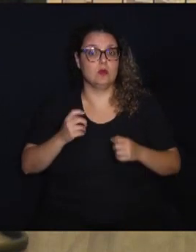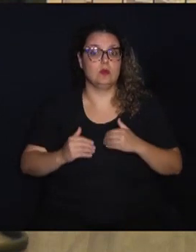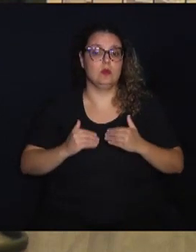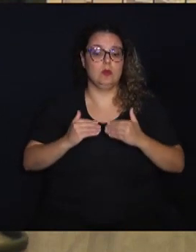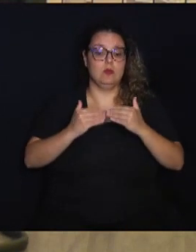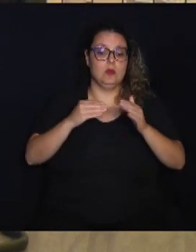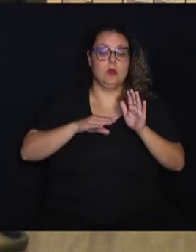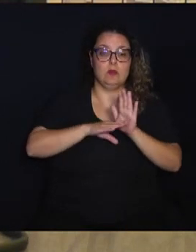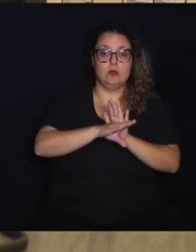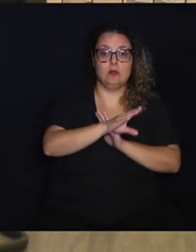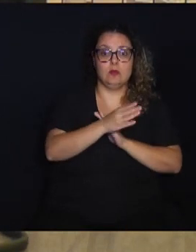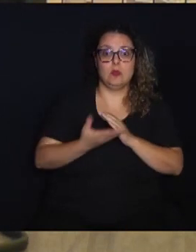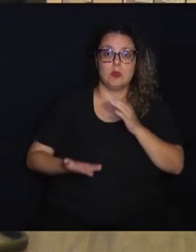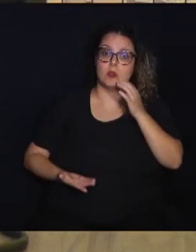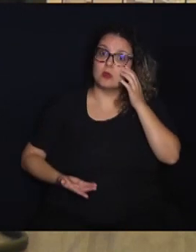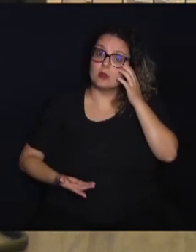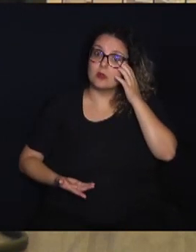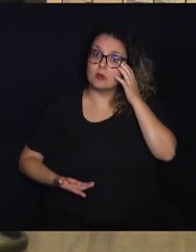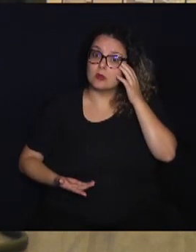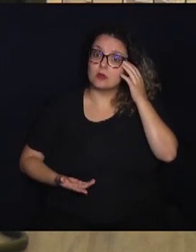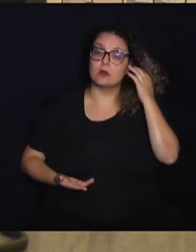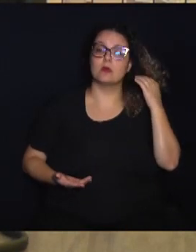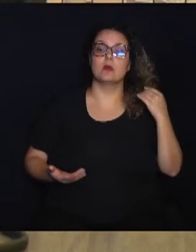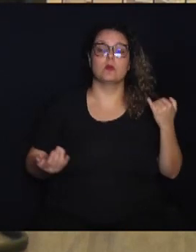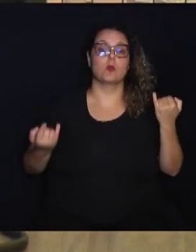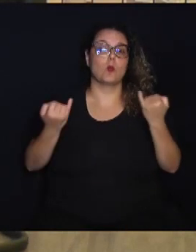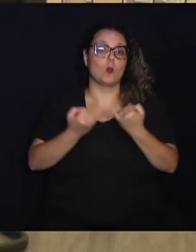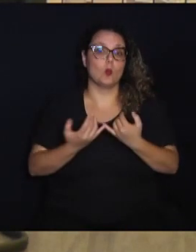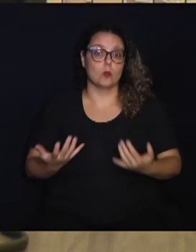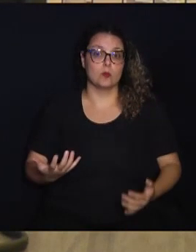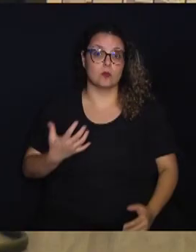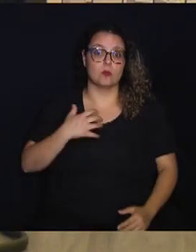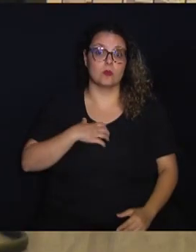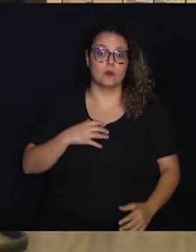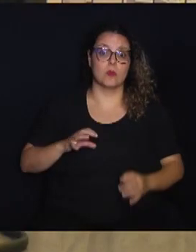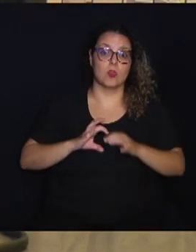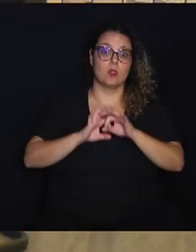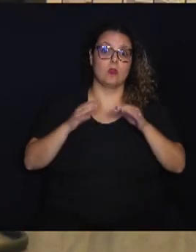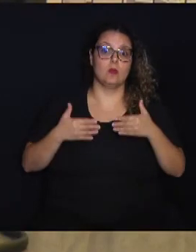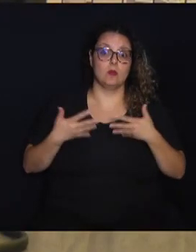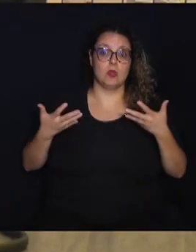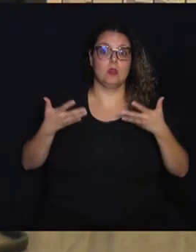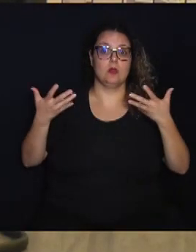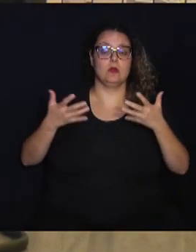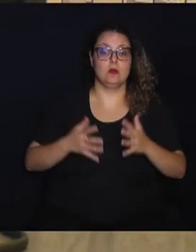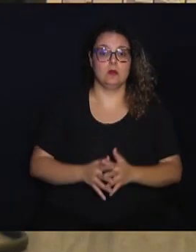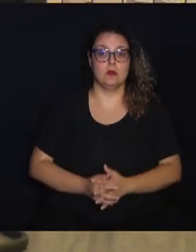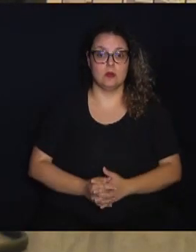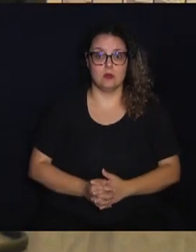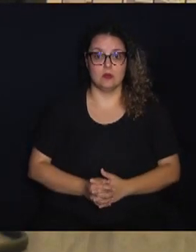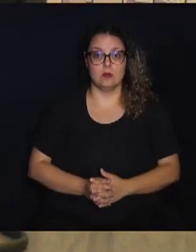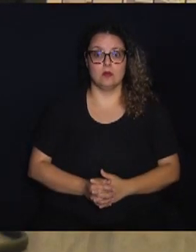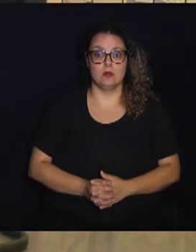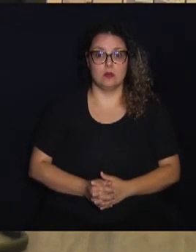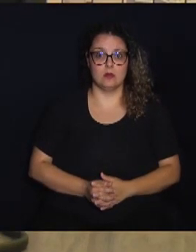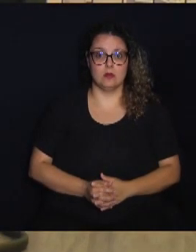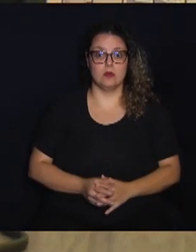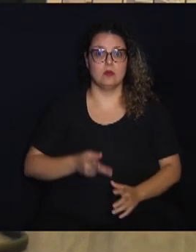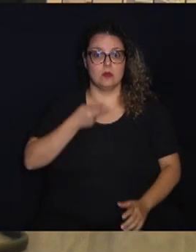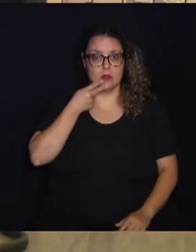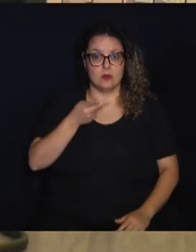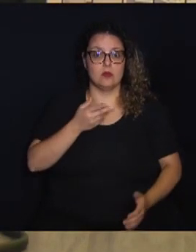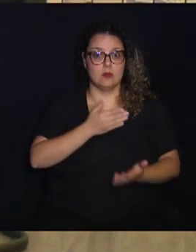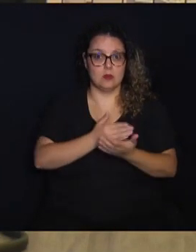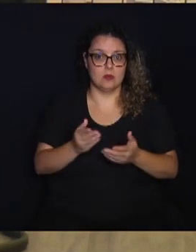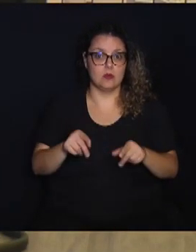evoluindo? É perdendo peso? É se sentindo mais disposto? Isso. É, por exemplo, inclusive você falou bem no